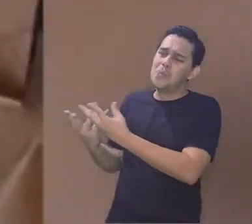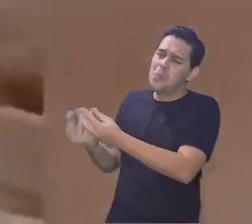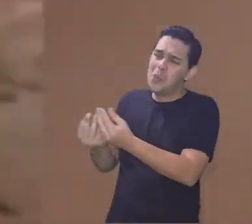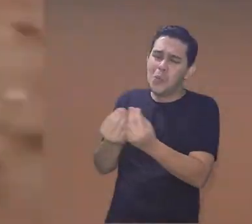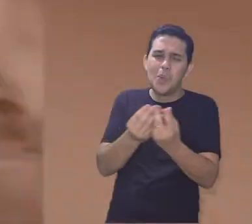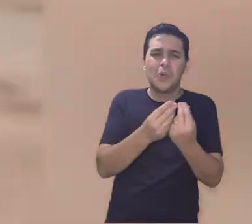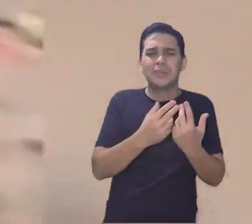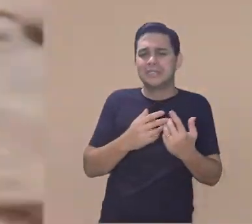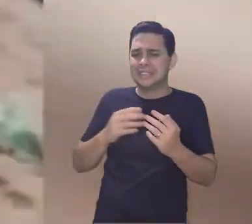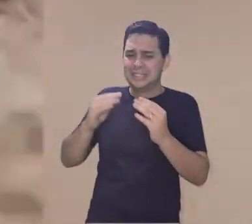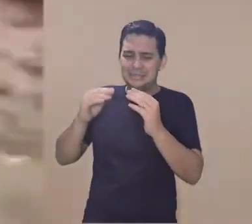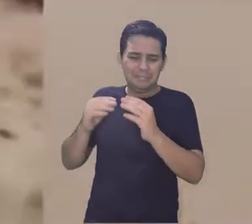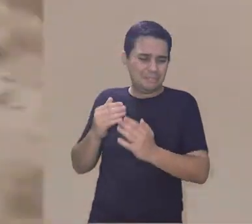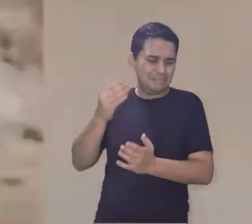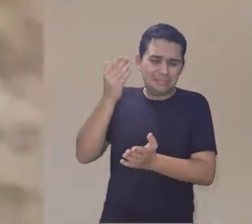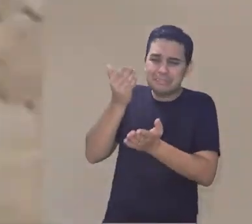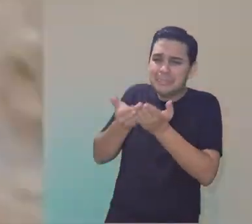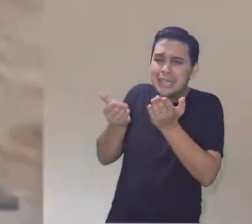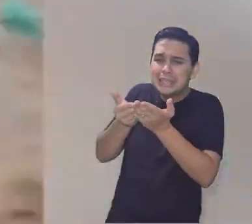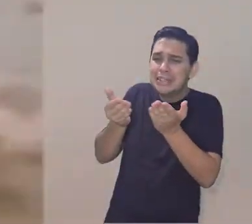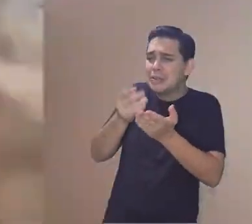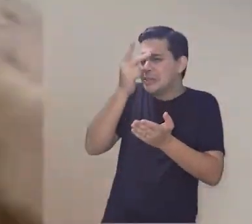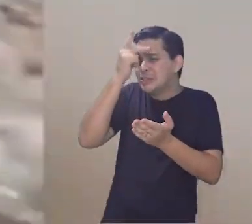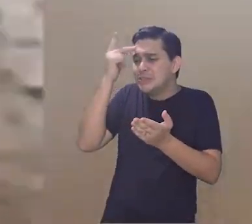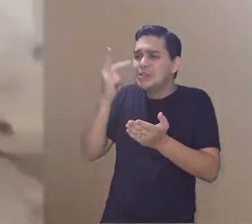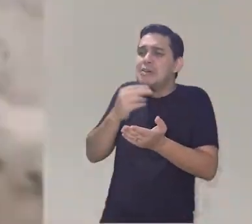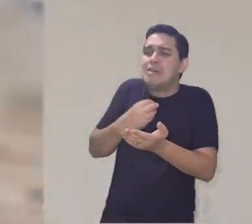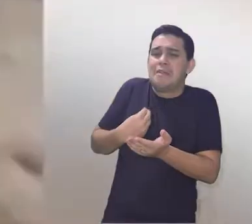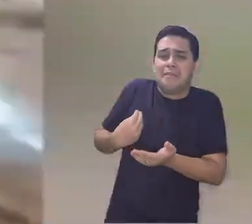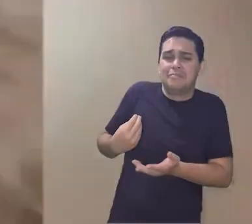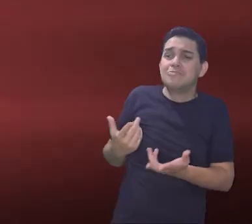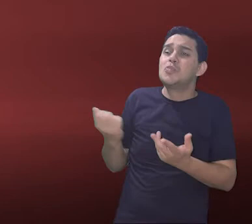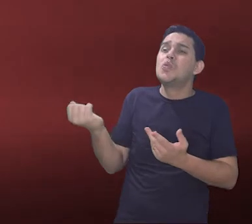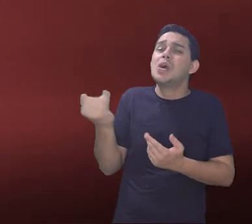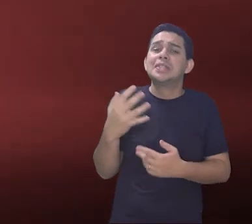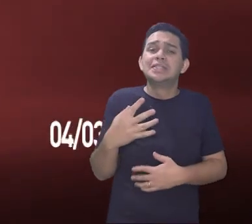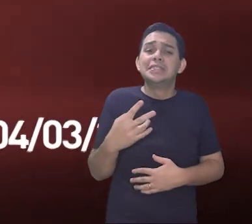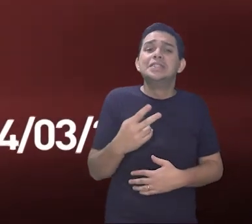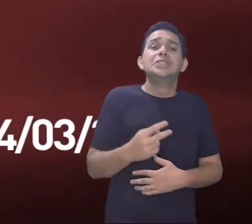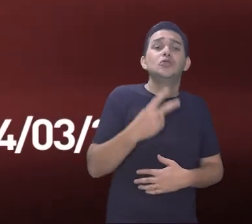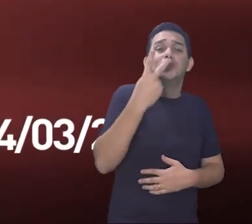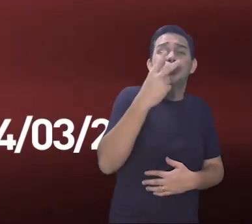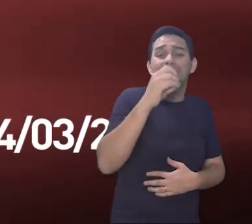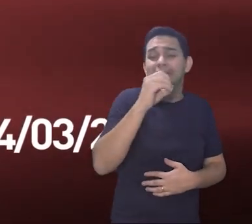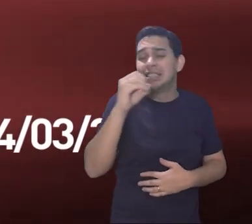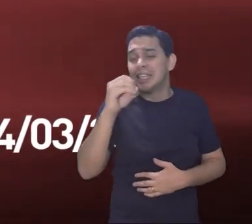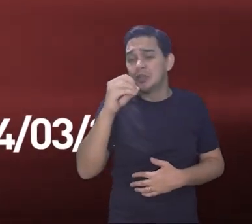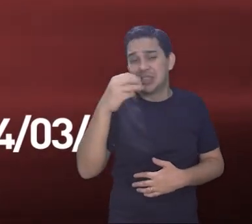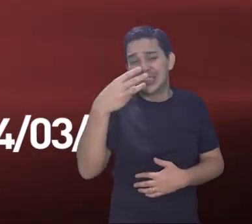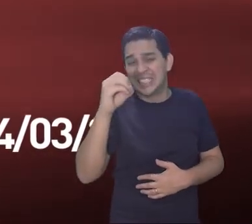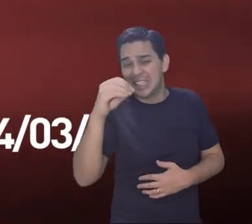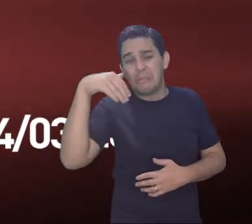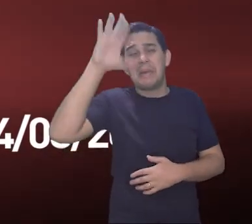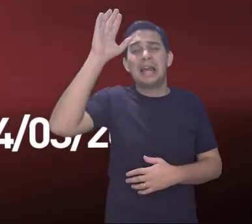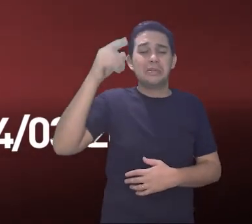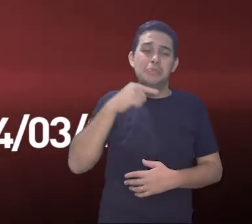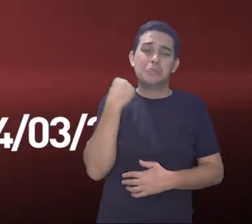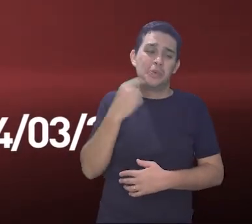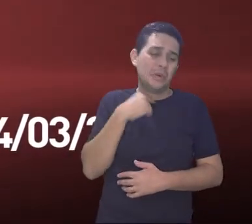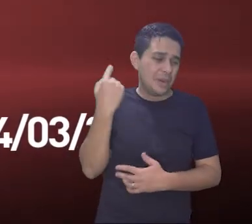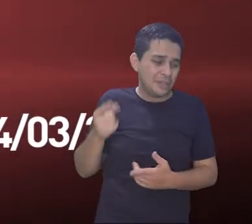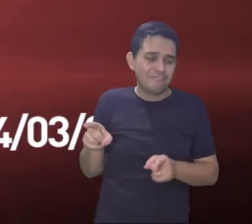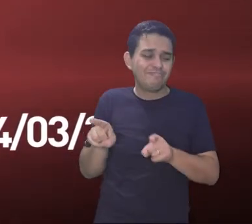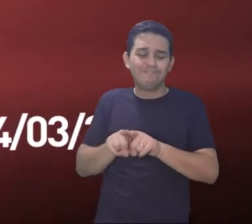danos a pessoas. Tivemos mais de 230 mortes e tivemos como decorrência